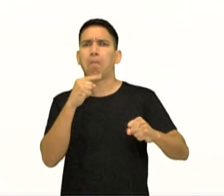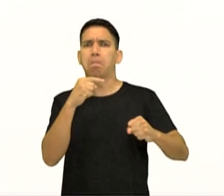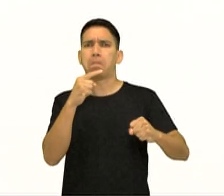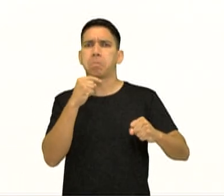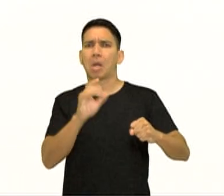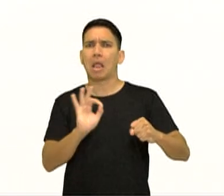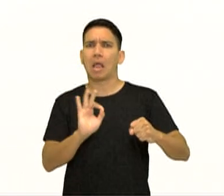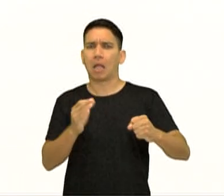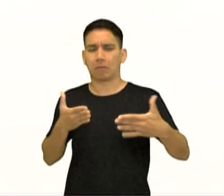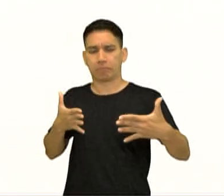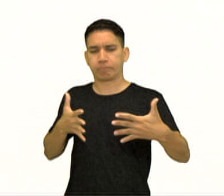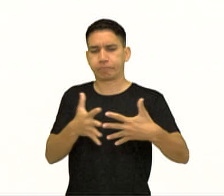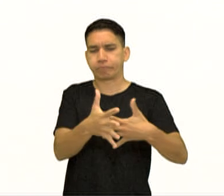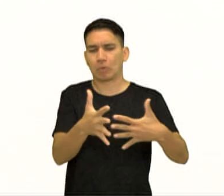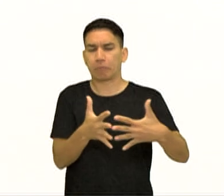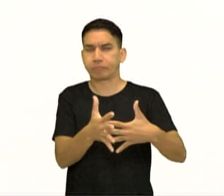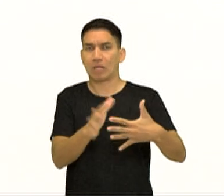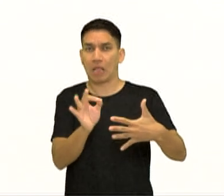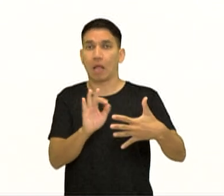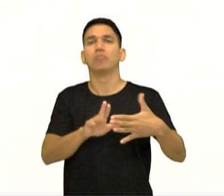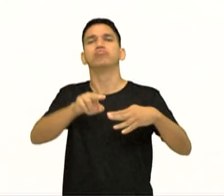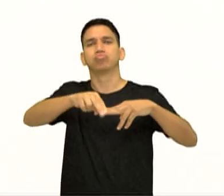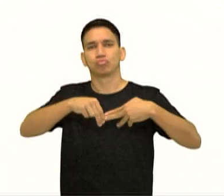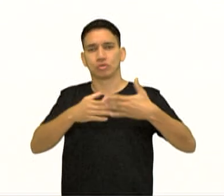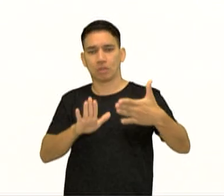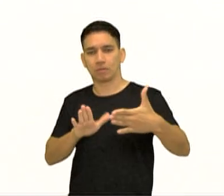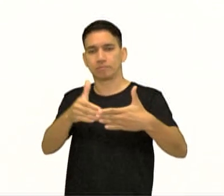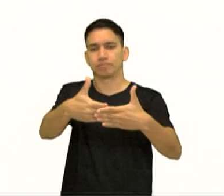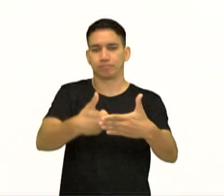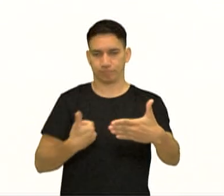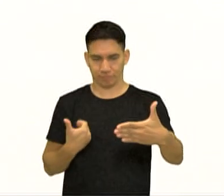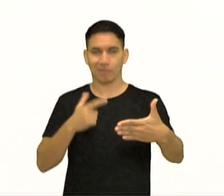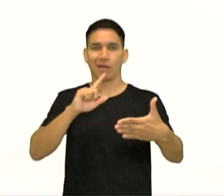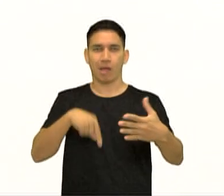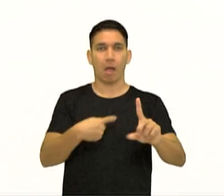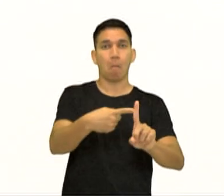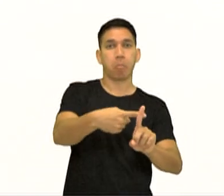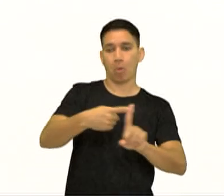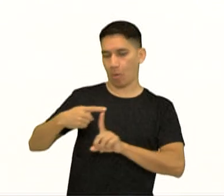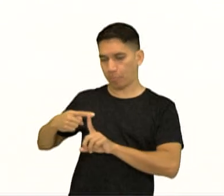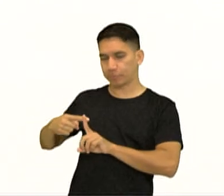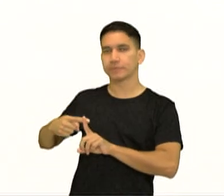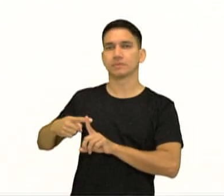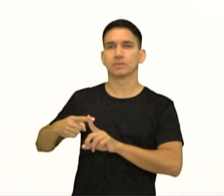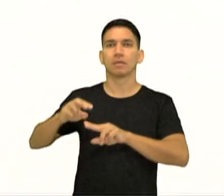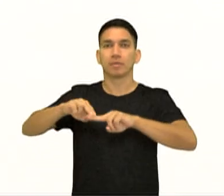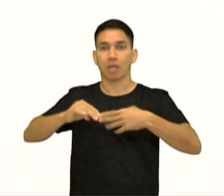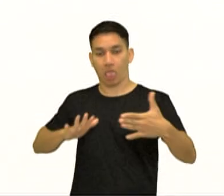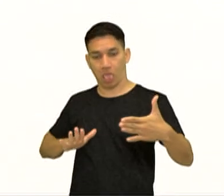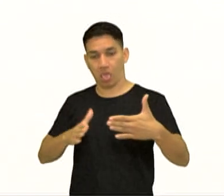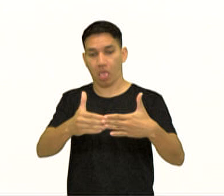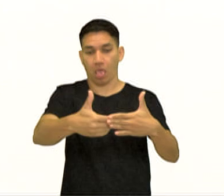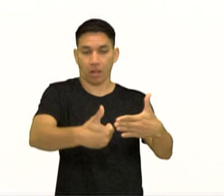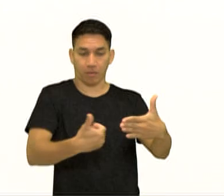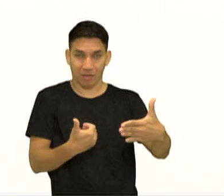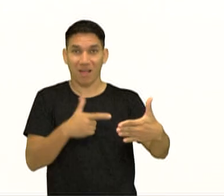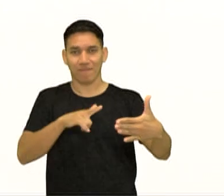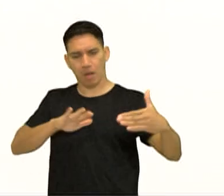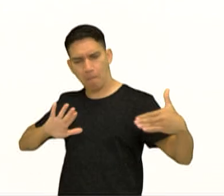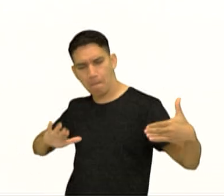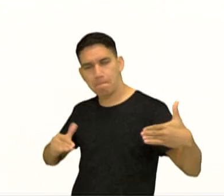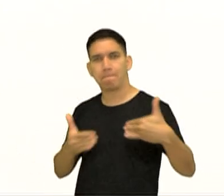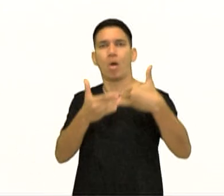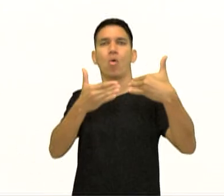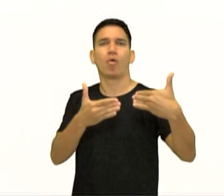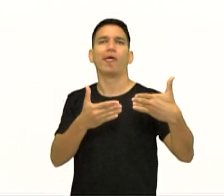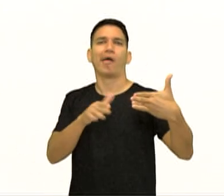partícula acontecesse, de carga igual a essa, isto é, positiva. As partículas refletidas bateriam de frente com essa região